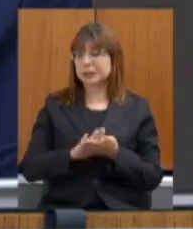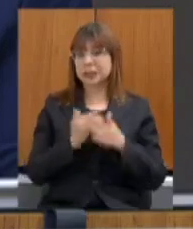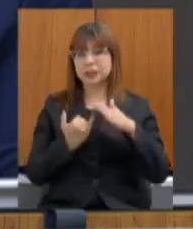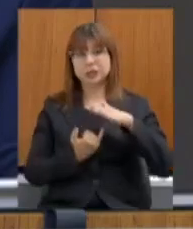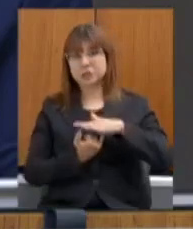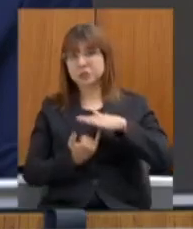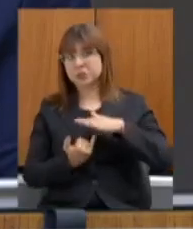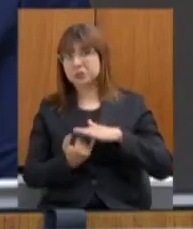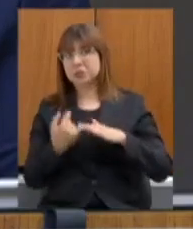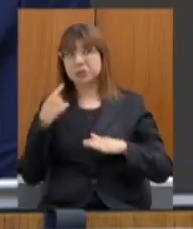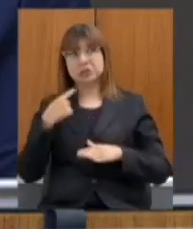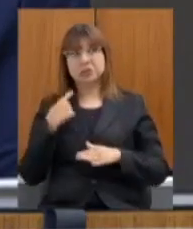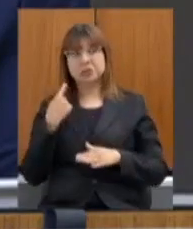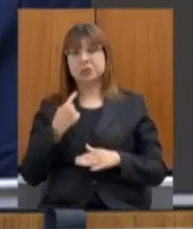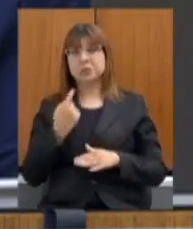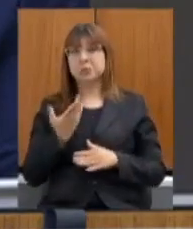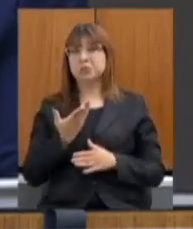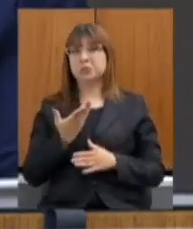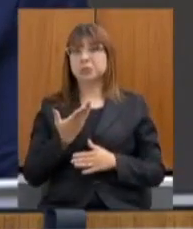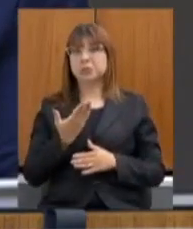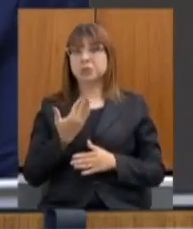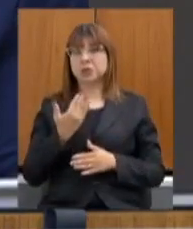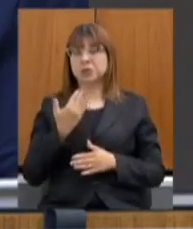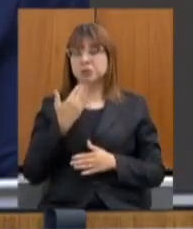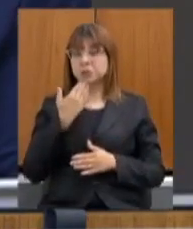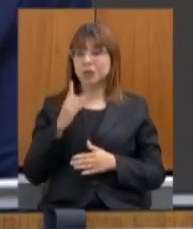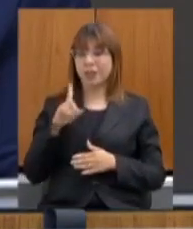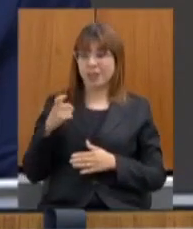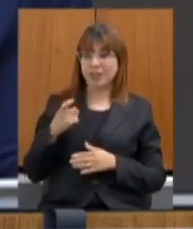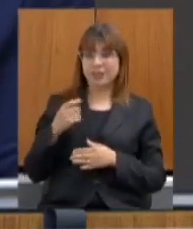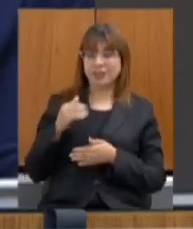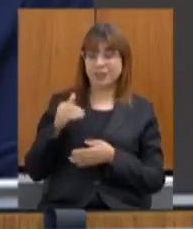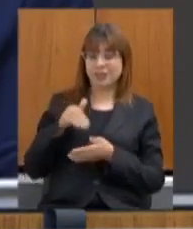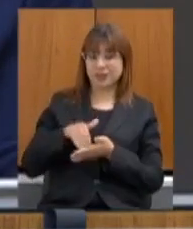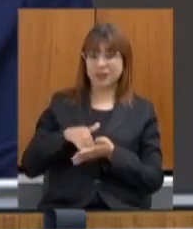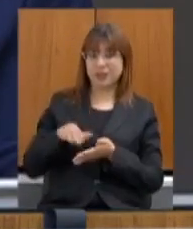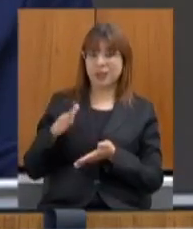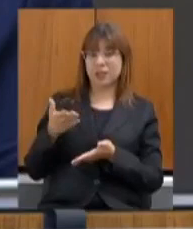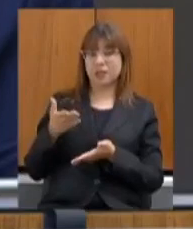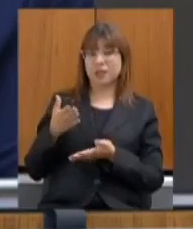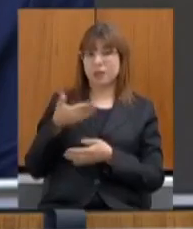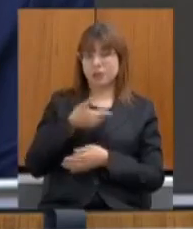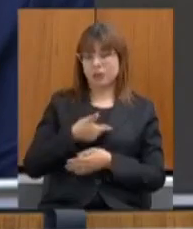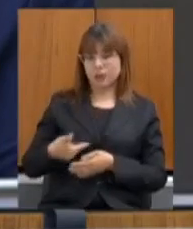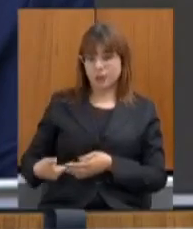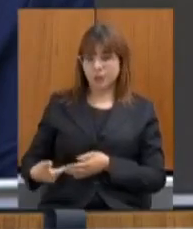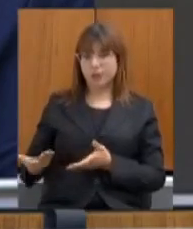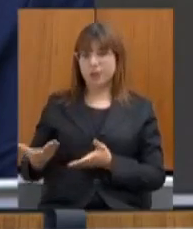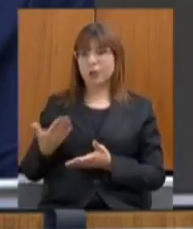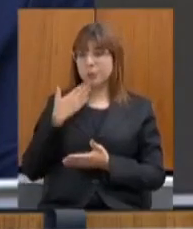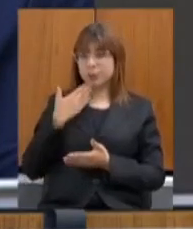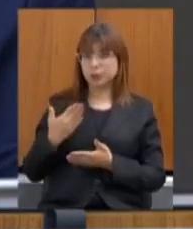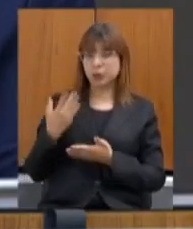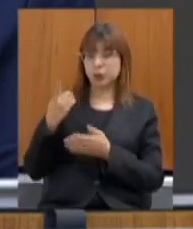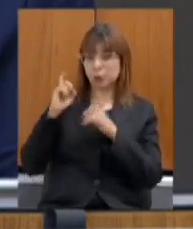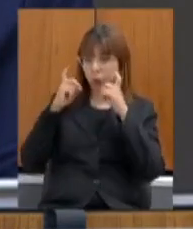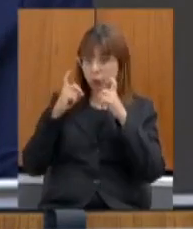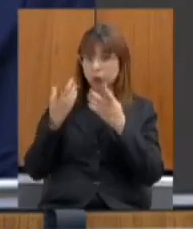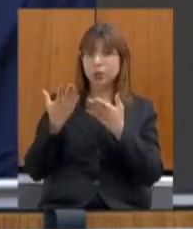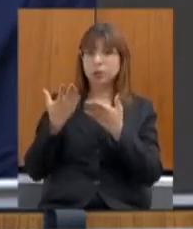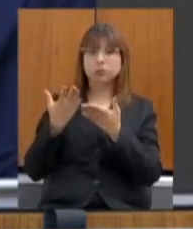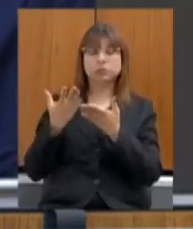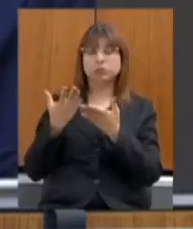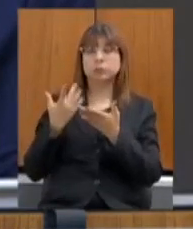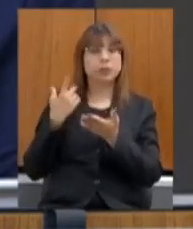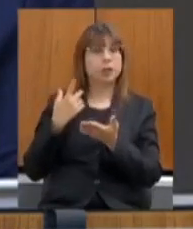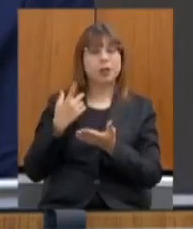deputado, que pediu a agenda com o ex-secretário de governo, por exemplo, que não foi atendido. Acho que a gente sempre tem que estar pronto para discutir